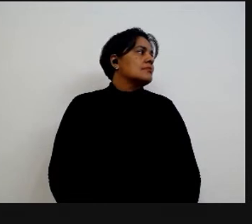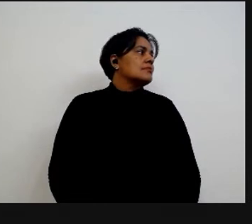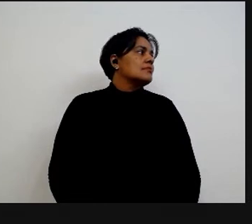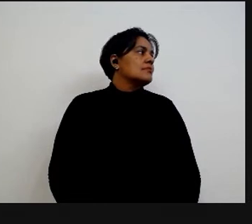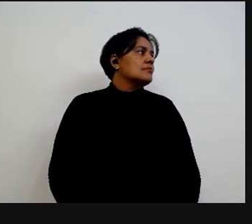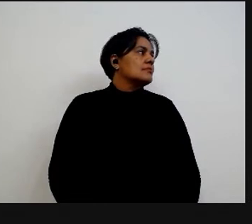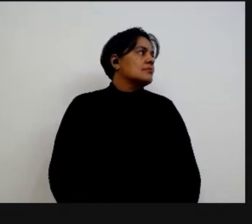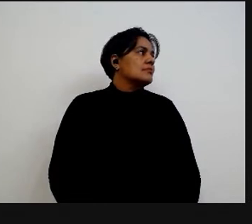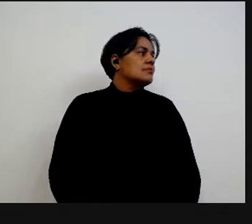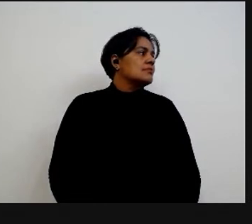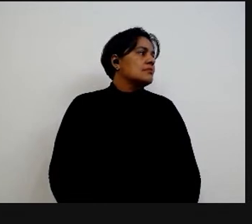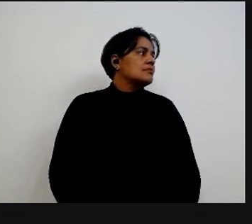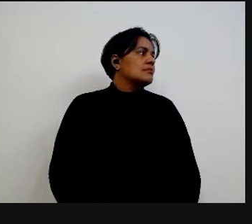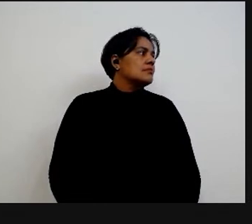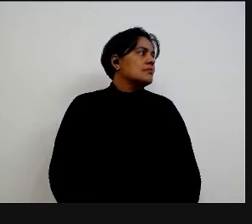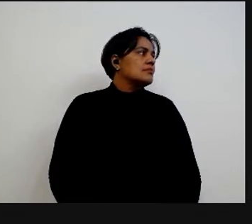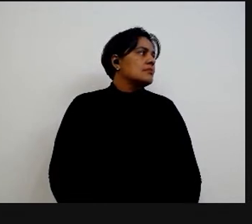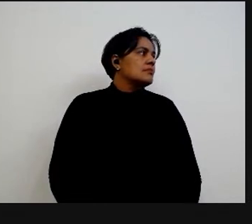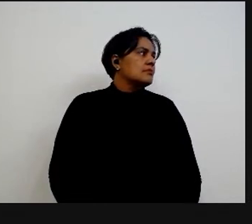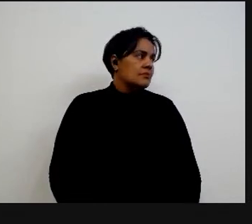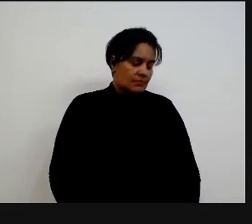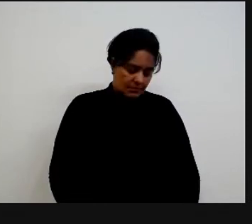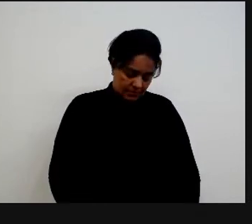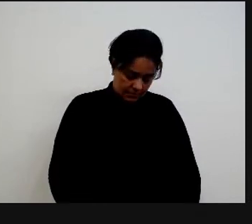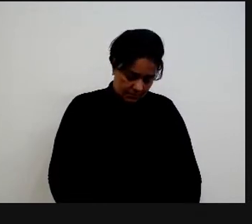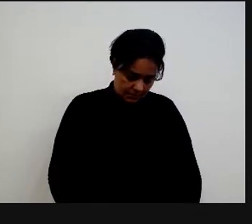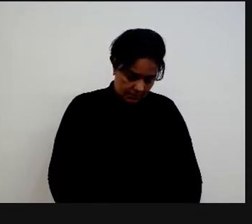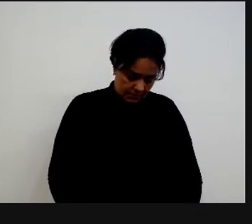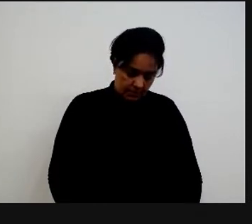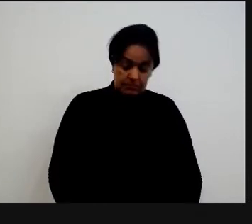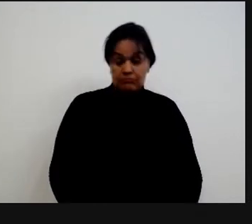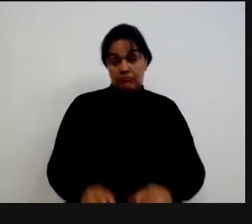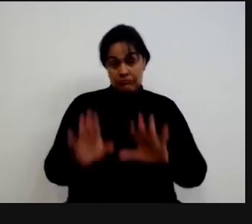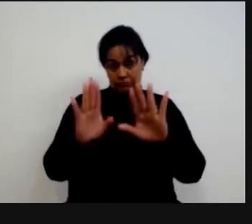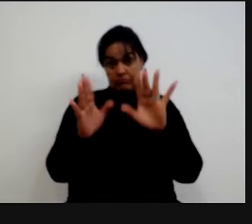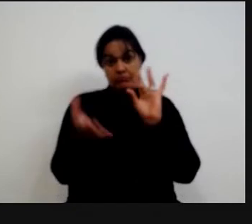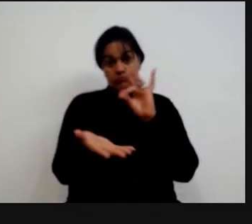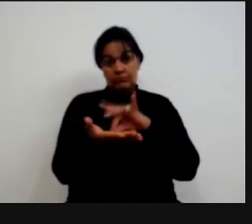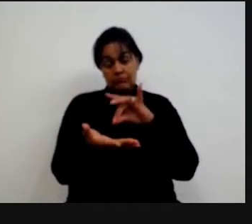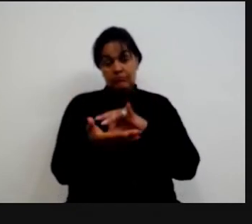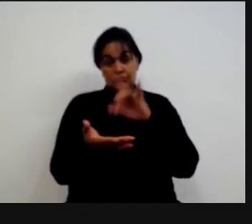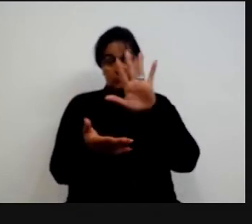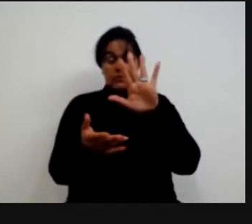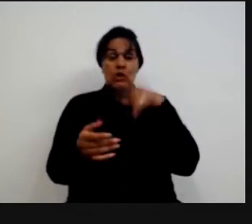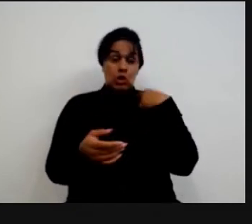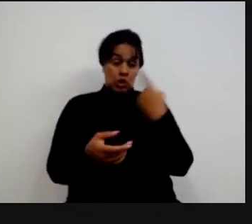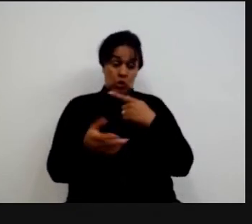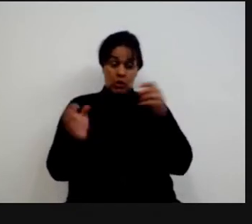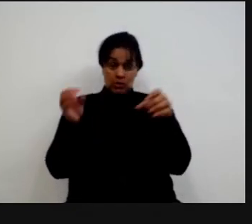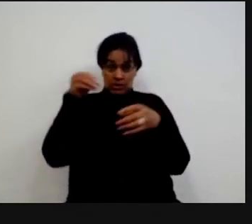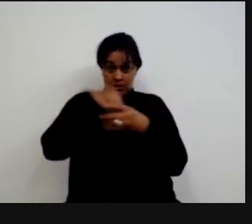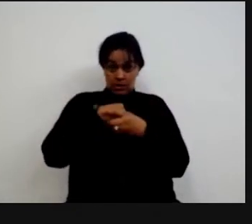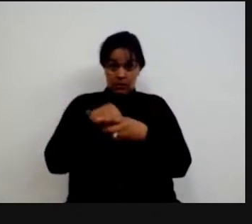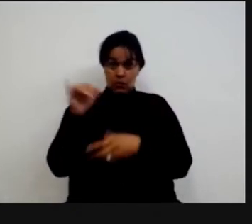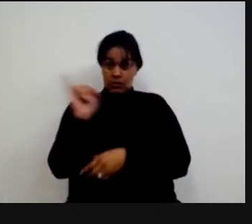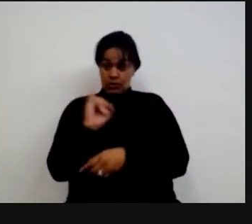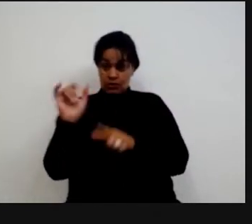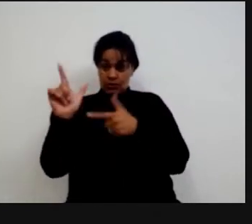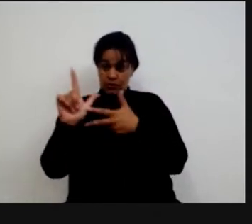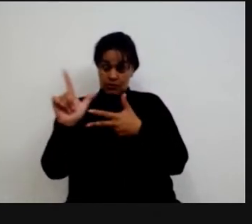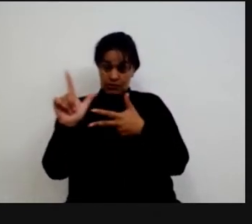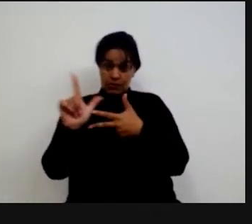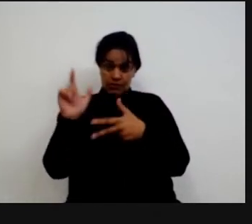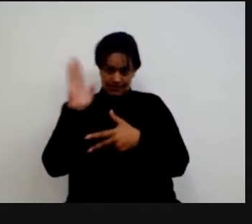E assim, dentro do Instituto Legislativo Brasileiro, por exemplo, também nós temos a comissão própria de avaliação que se encarrega de toda essa questão. Isso não